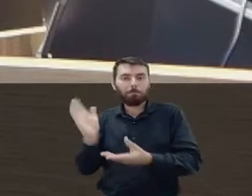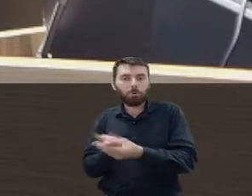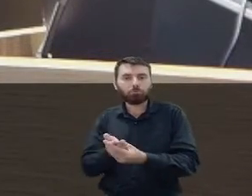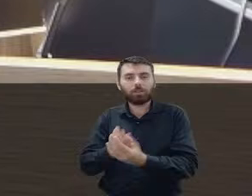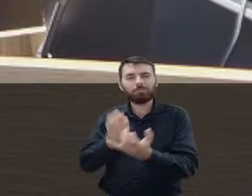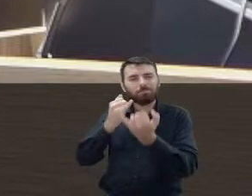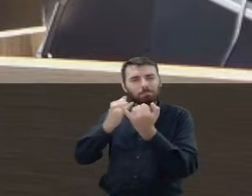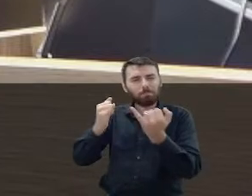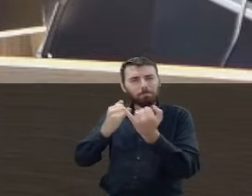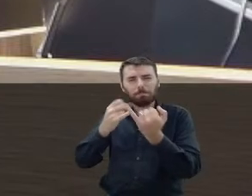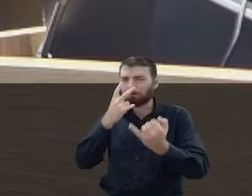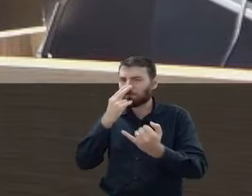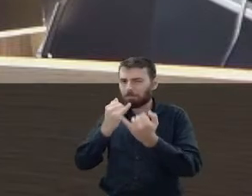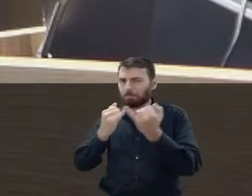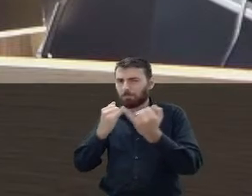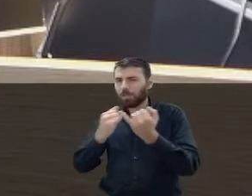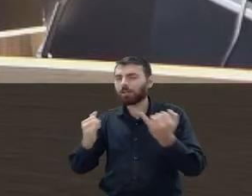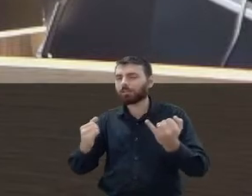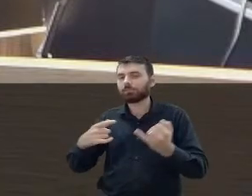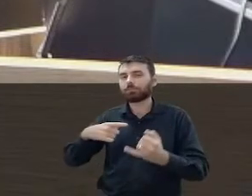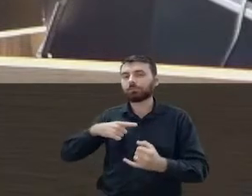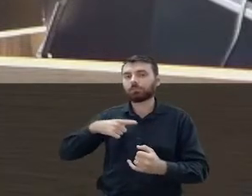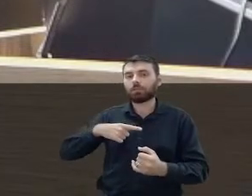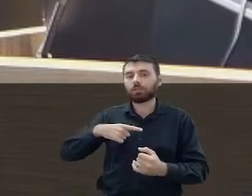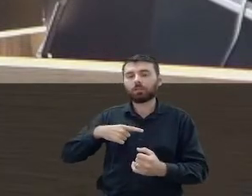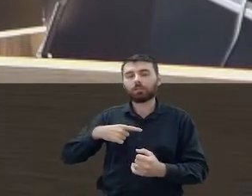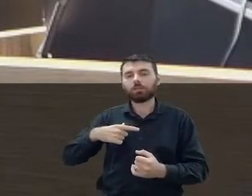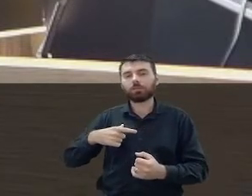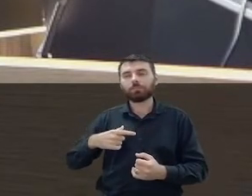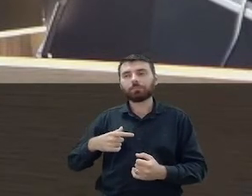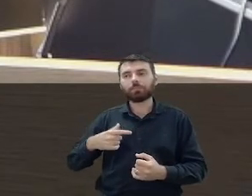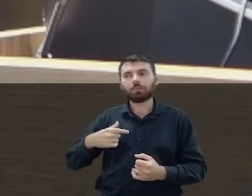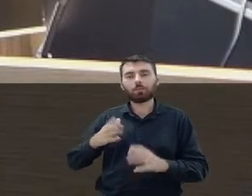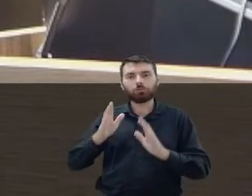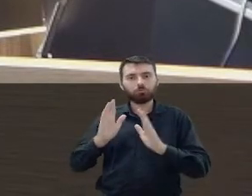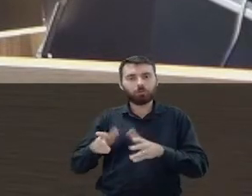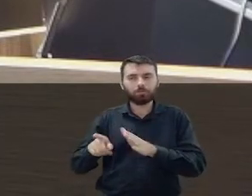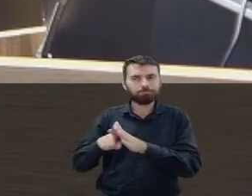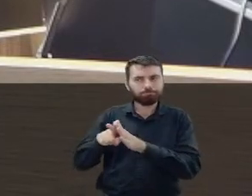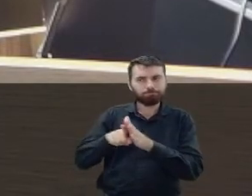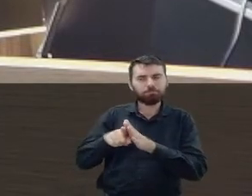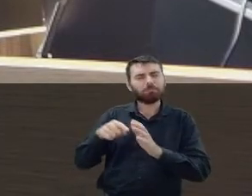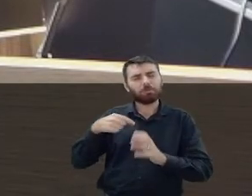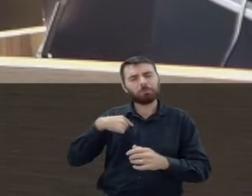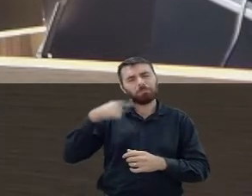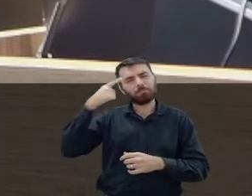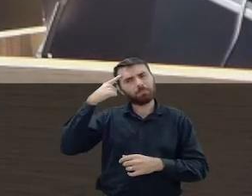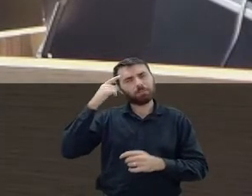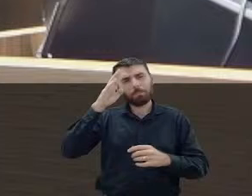e acredito que esses são os pontos principais que foram trazidos à tribuna.